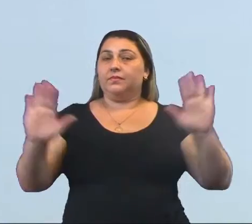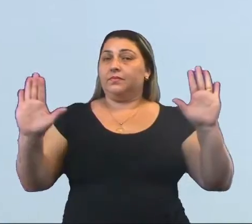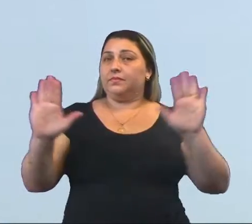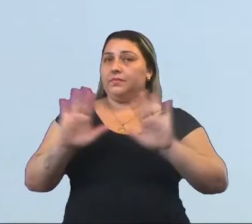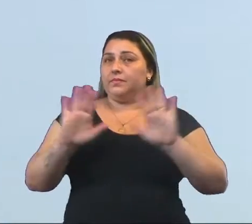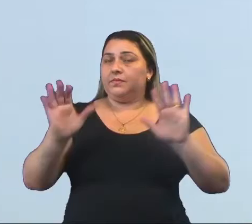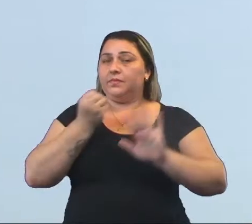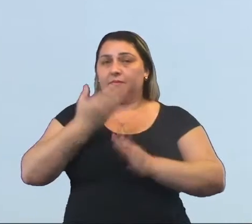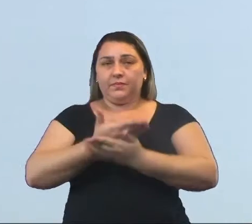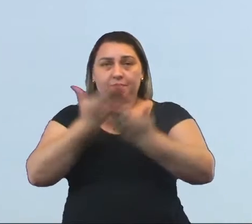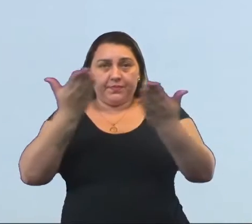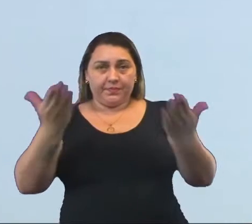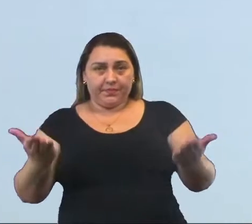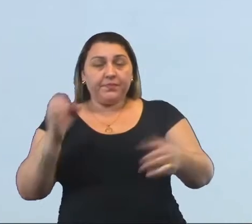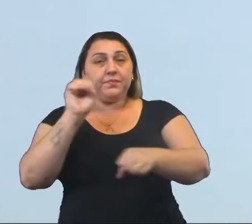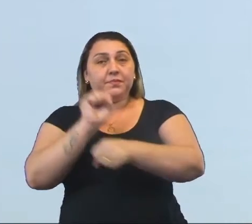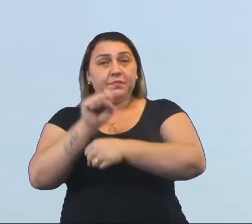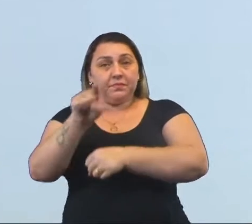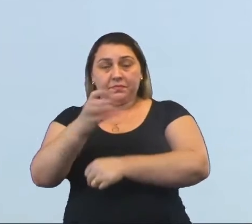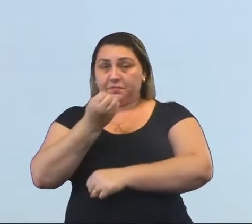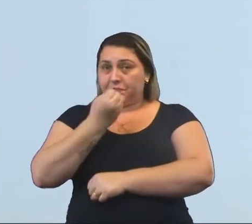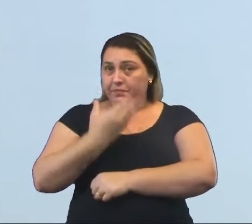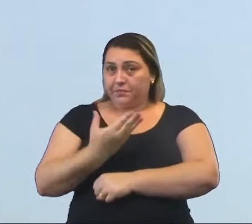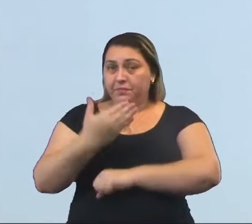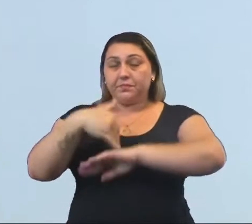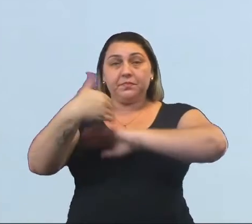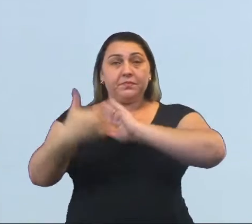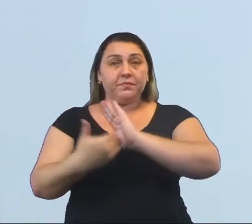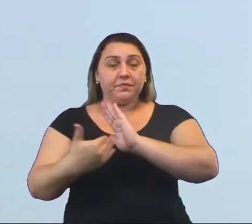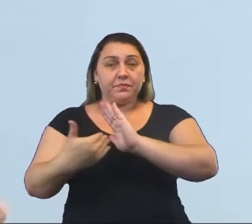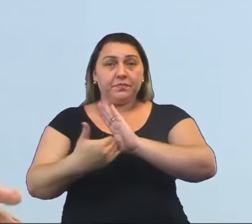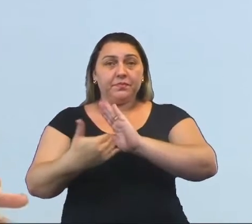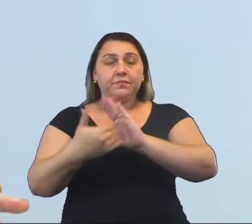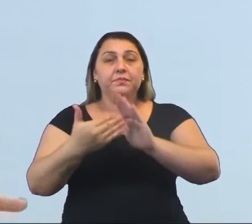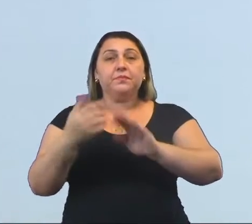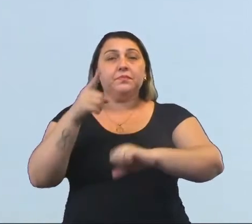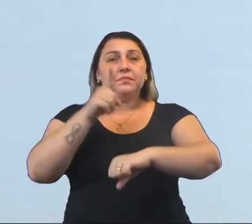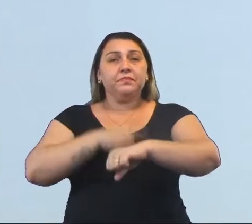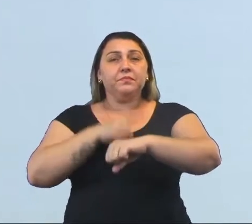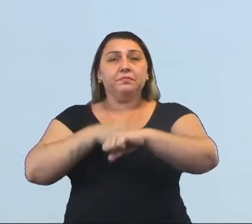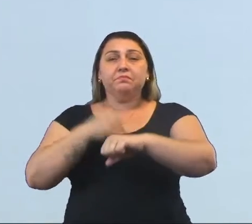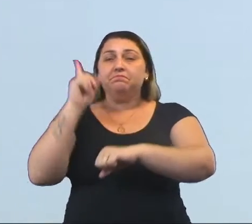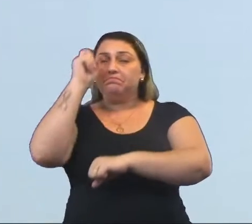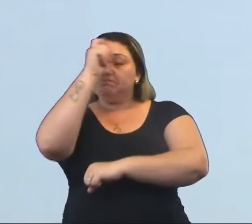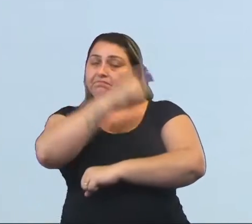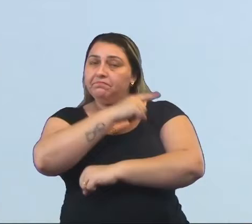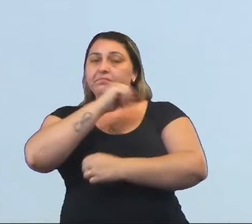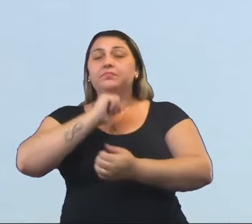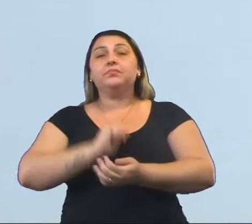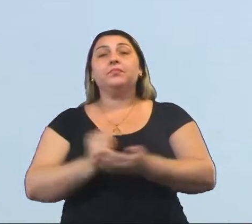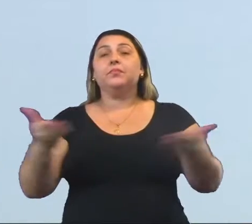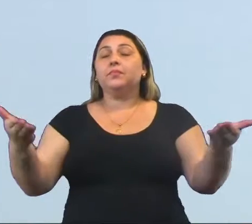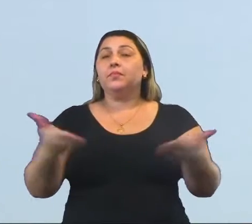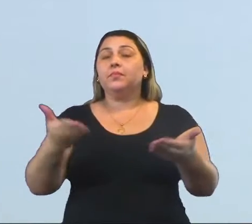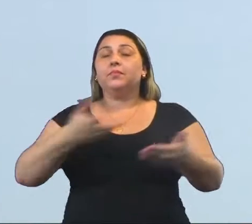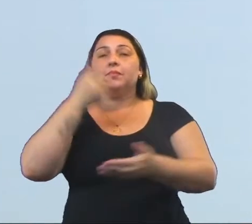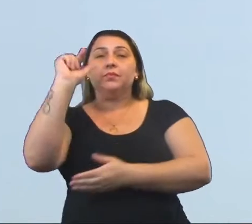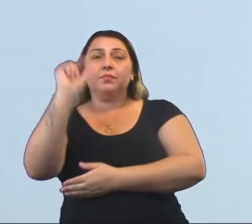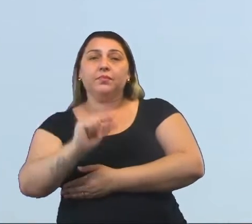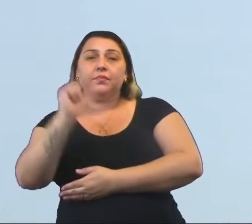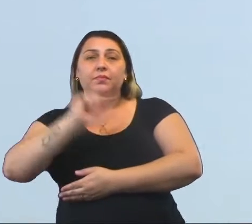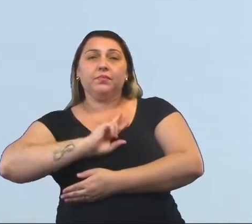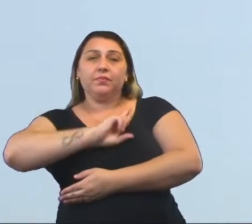Olá, tudo bem? Espero que vocês estejam todos bem nesse período tão complicado, né? Hoje nós vamos falar um pouquinho